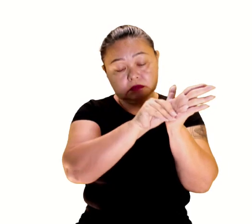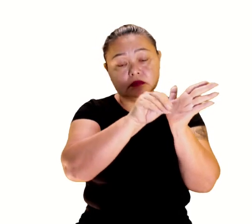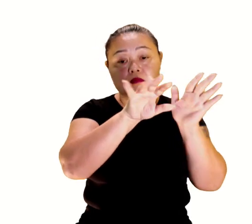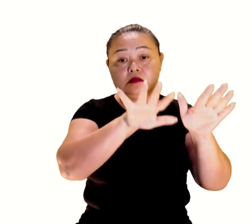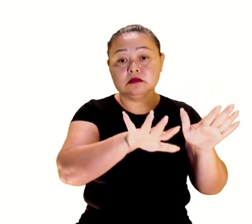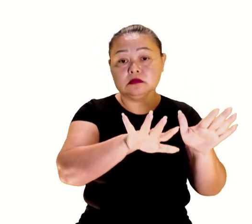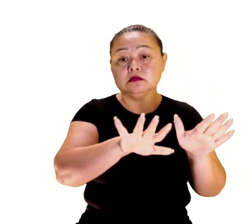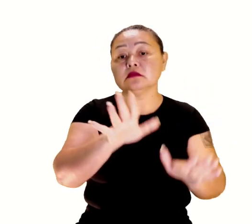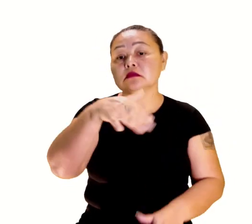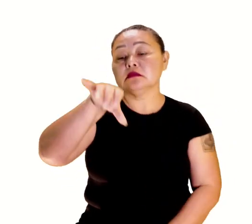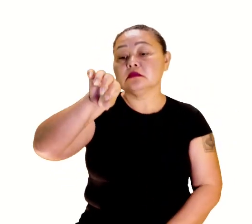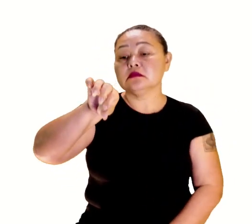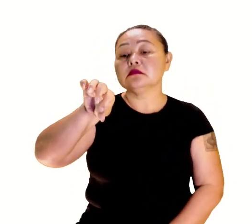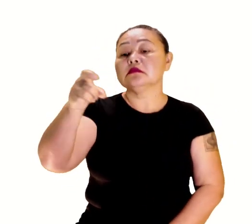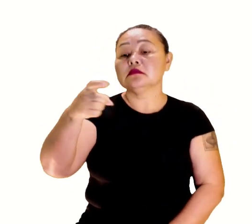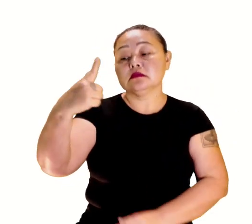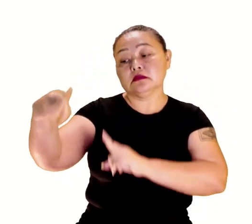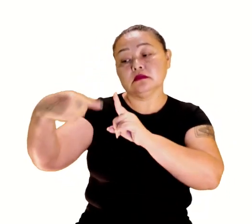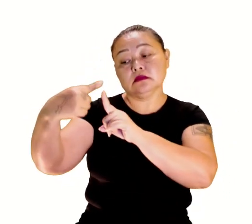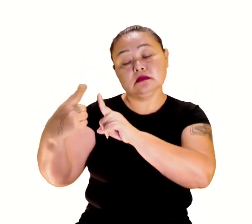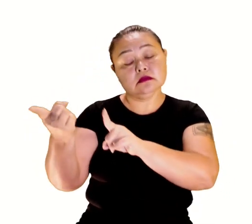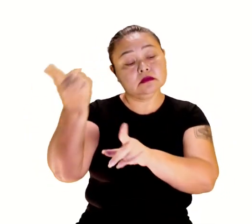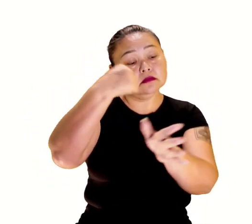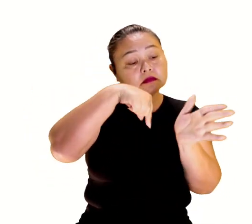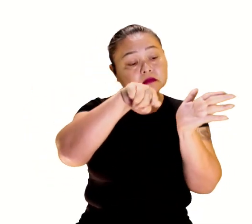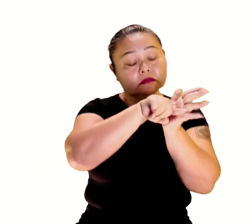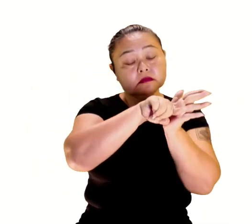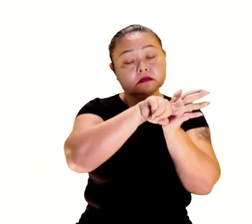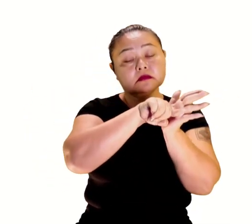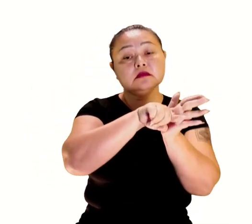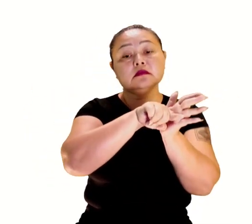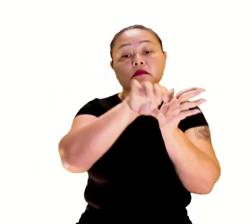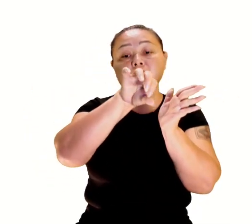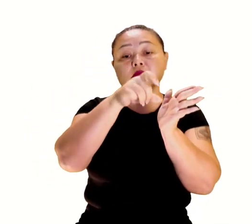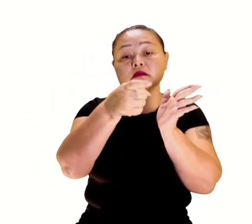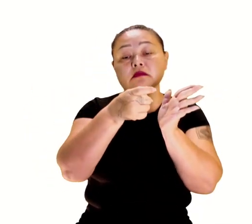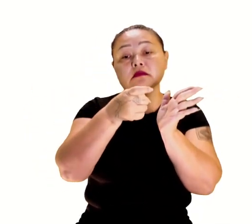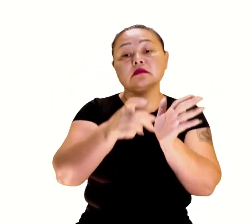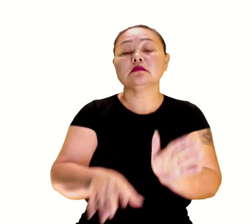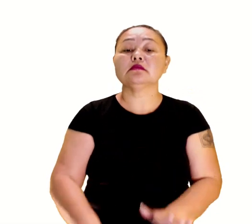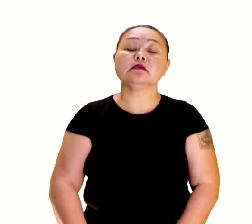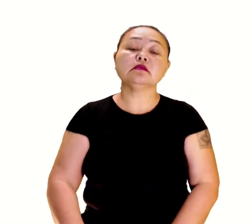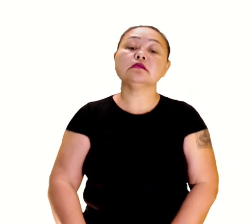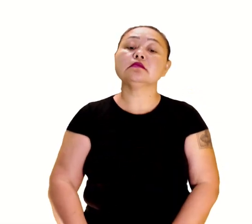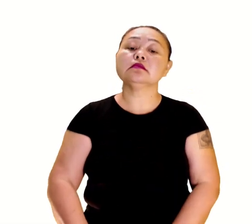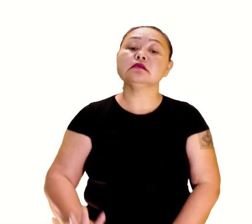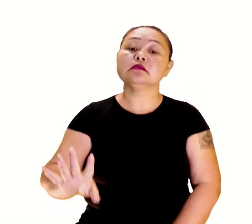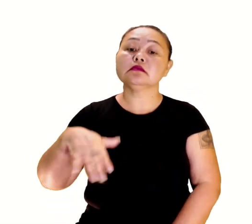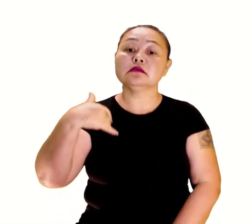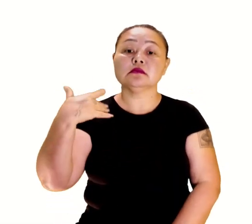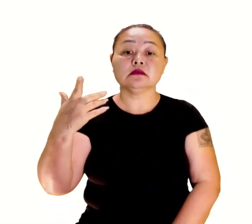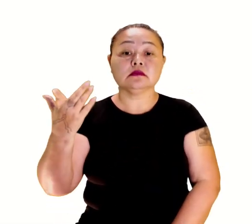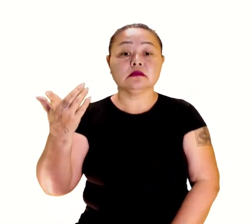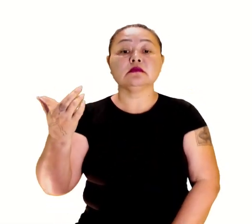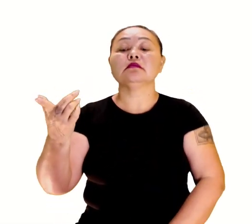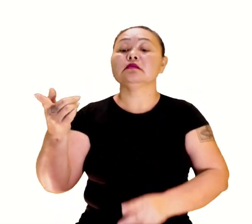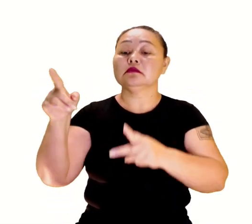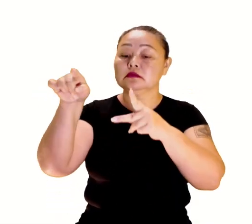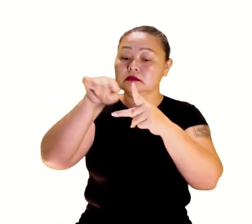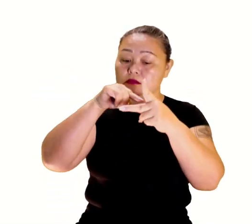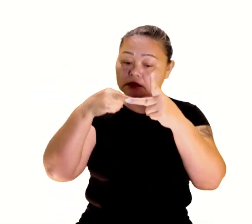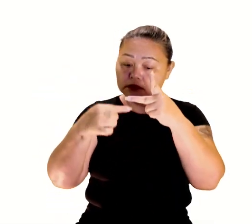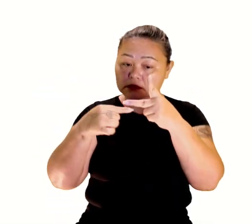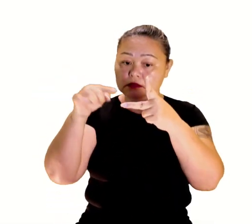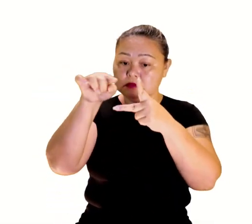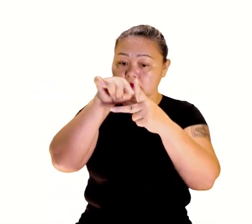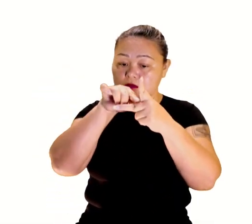esse 9x está positivo, passa para outro membro? Negativo. Menos 9x. Vamos botar o sinal, que a